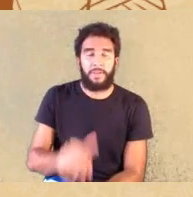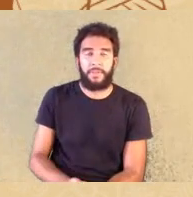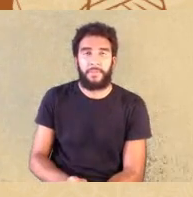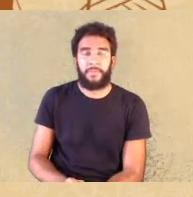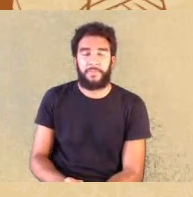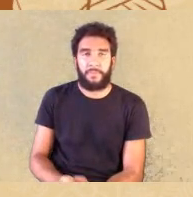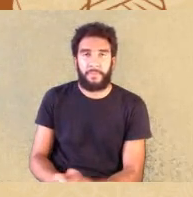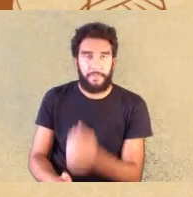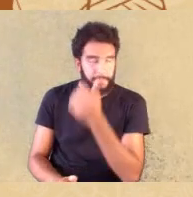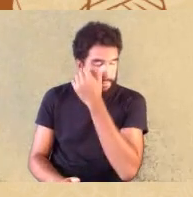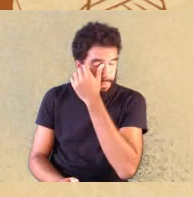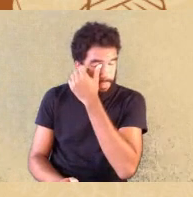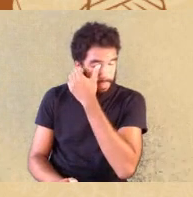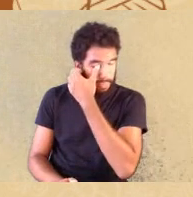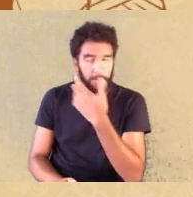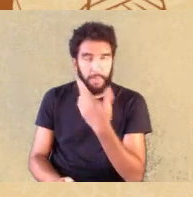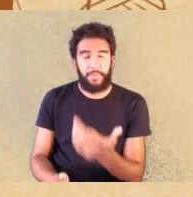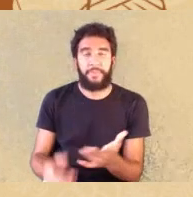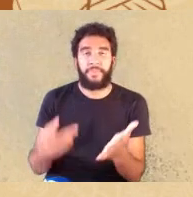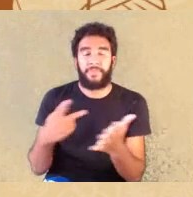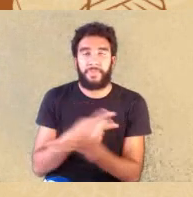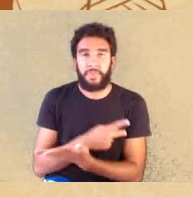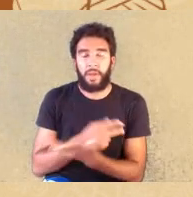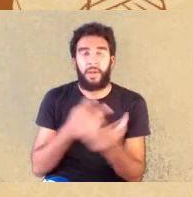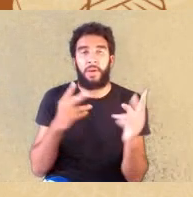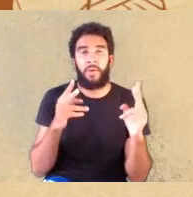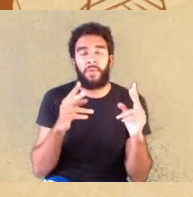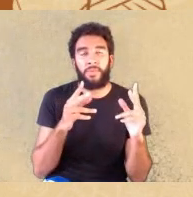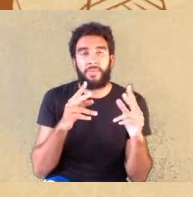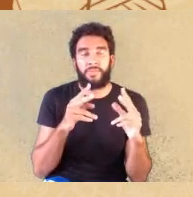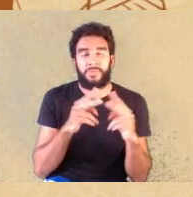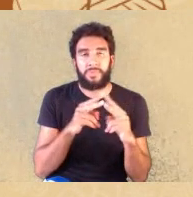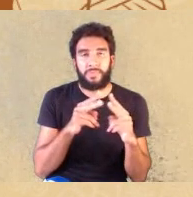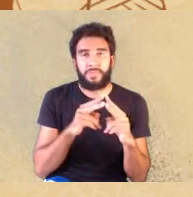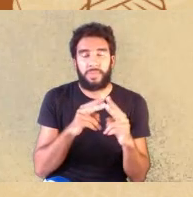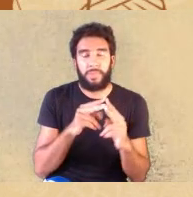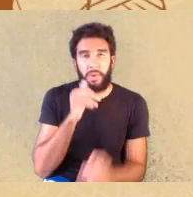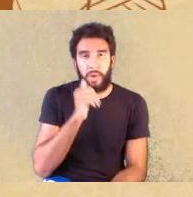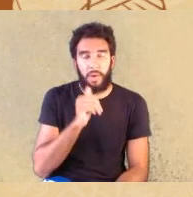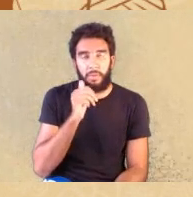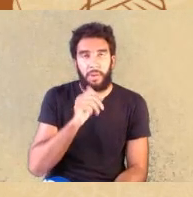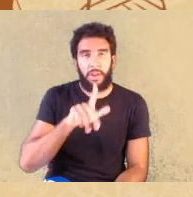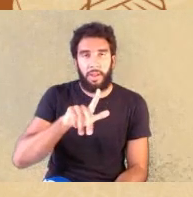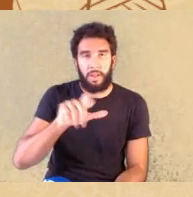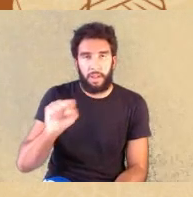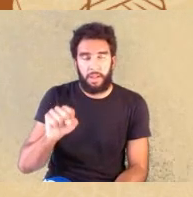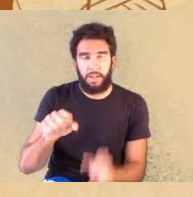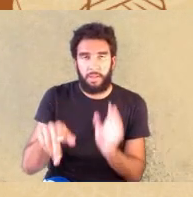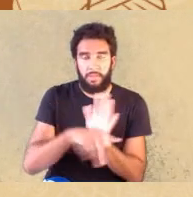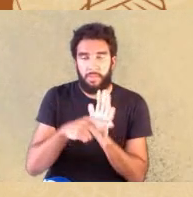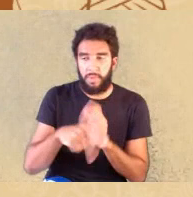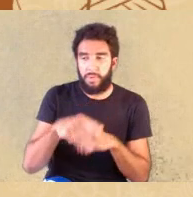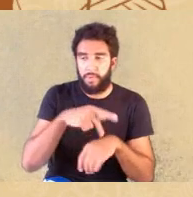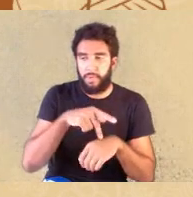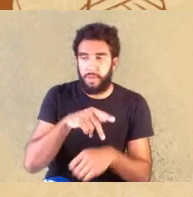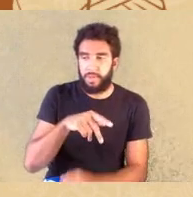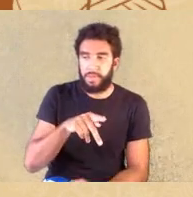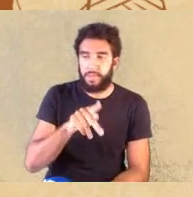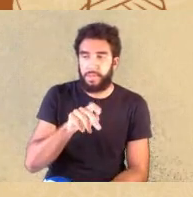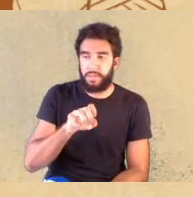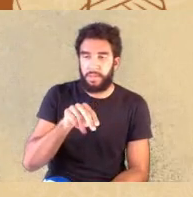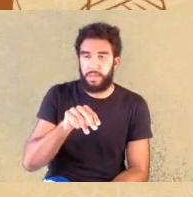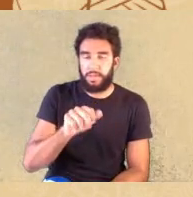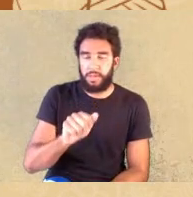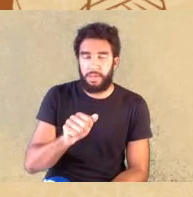mulher atraída por mulheres, uma lésbica do Quênia, que queria que pediu,